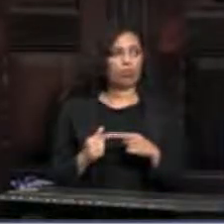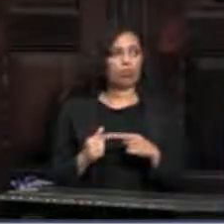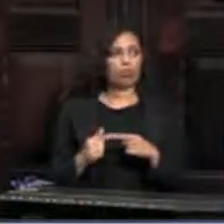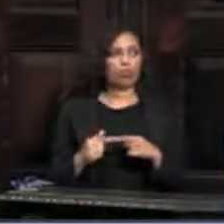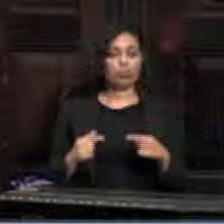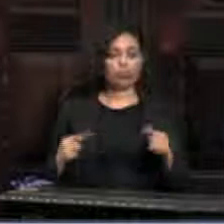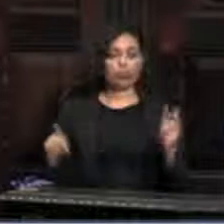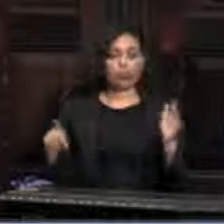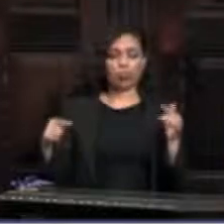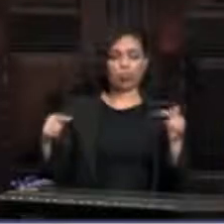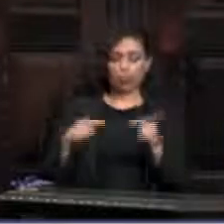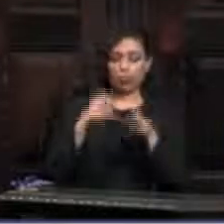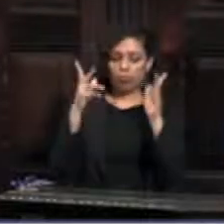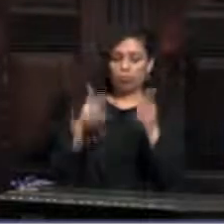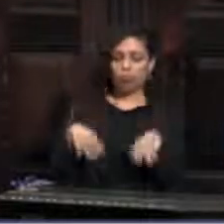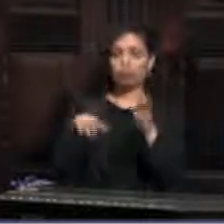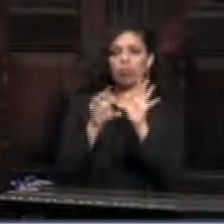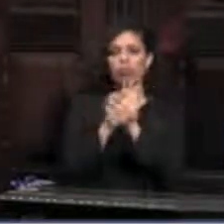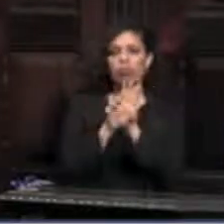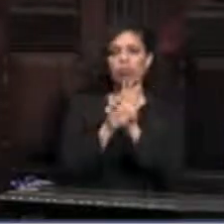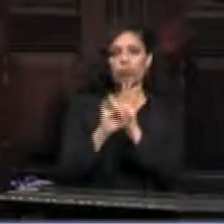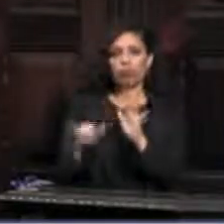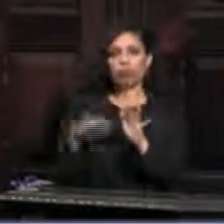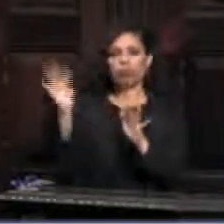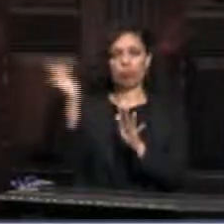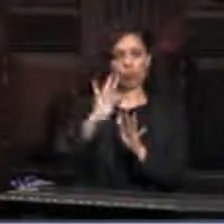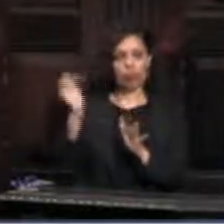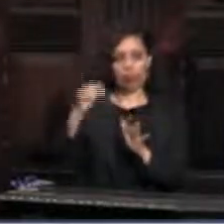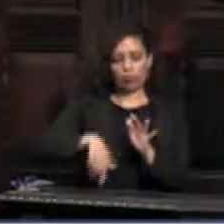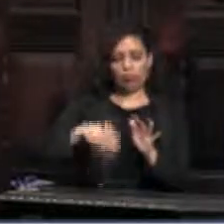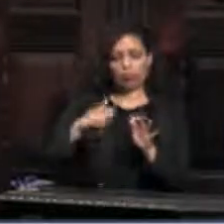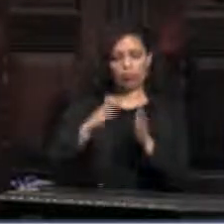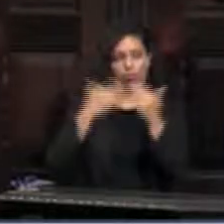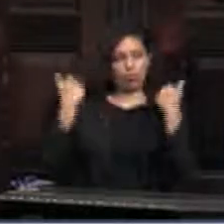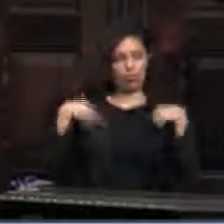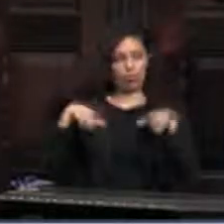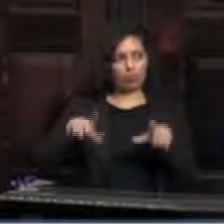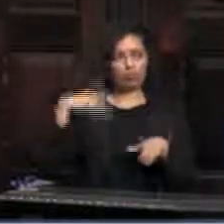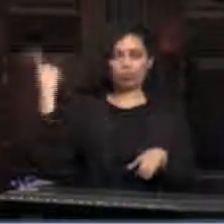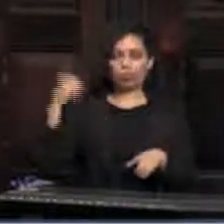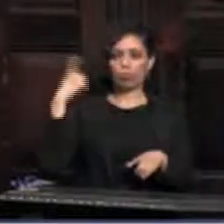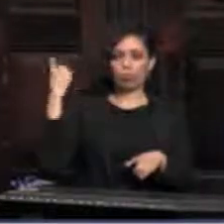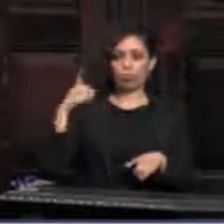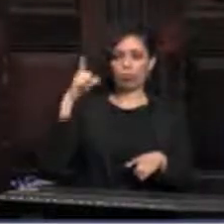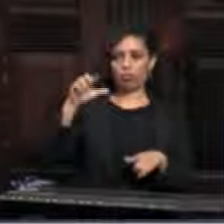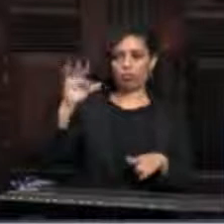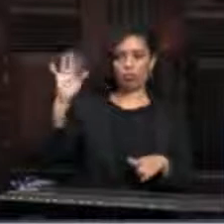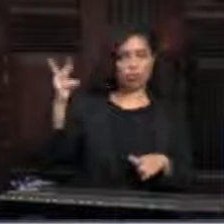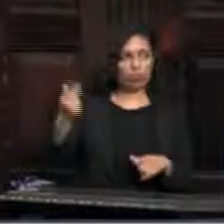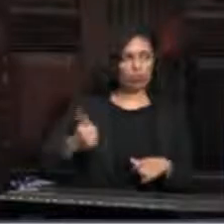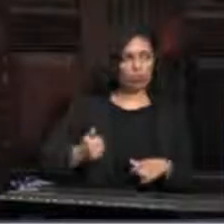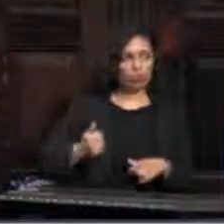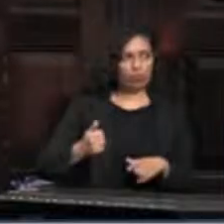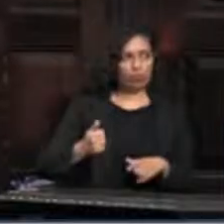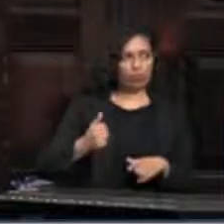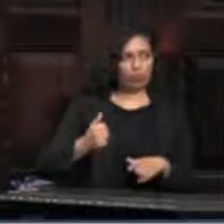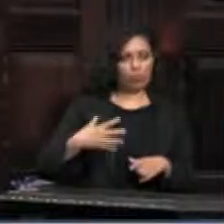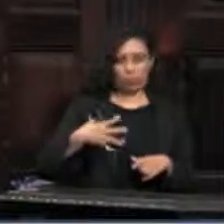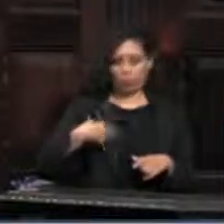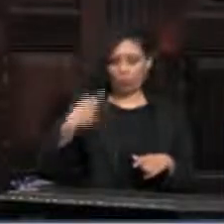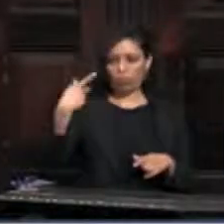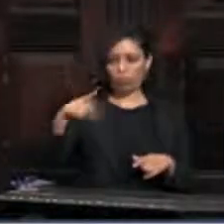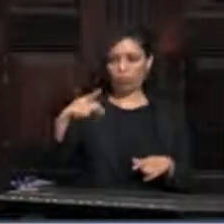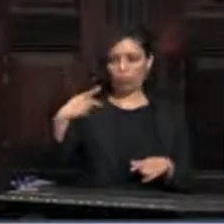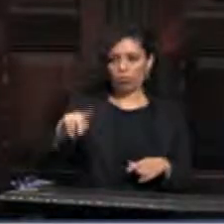legislação federal e lembrando que aqui na Câmara Municipal do Rio de Janeiro, o deputado Júnior da Lucinha, filho da nossa companheira